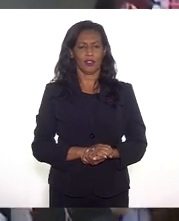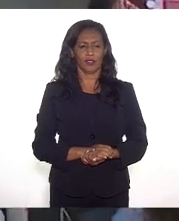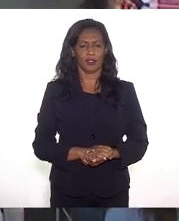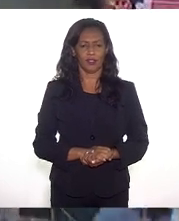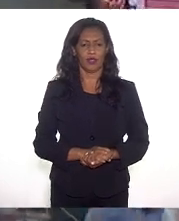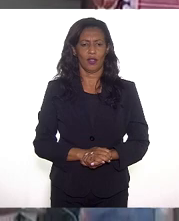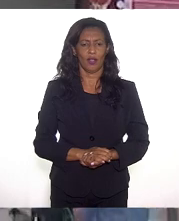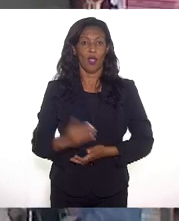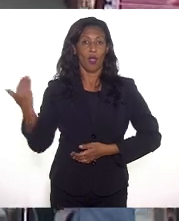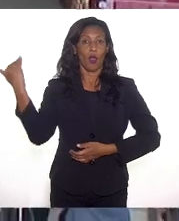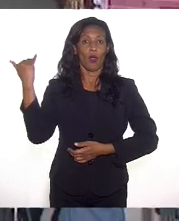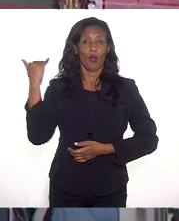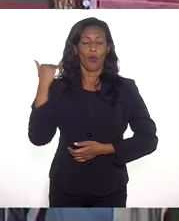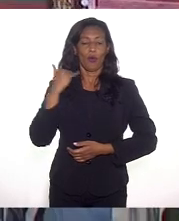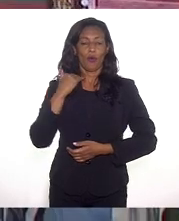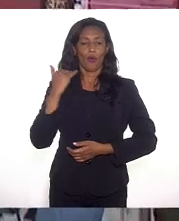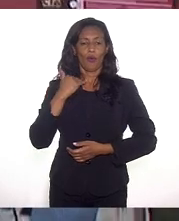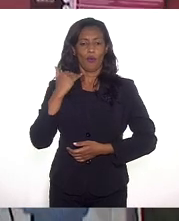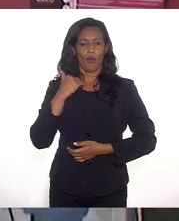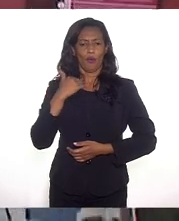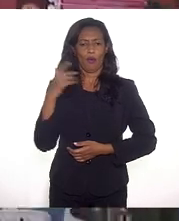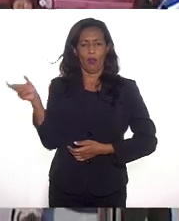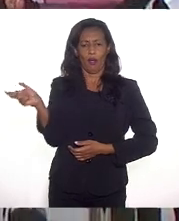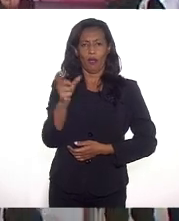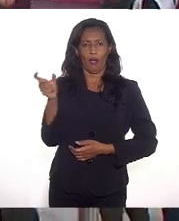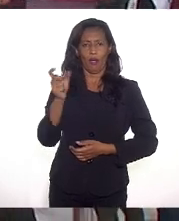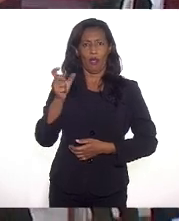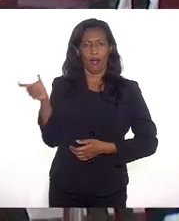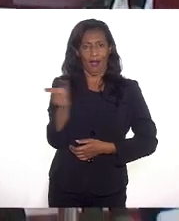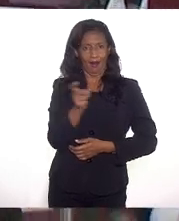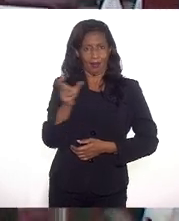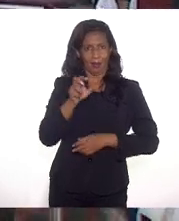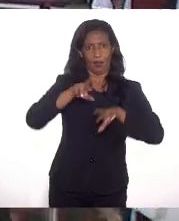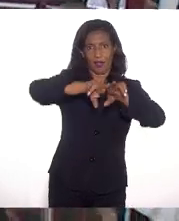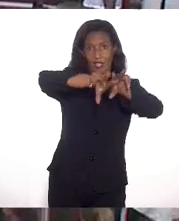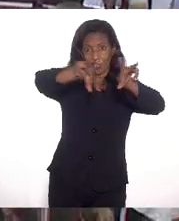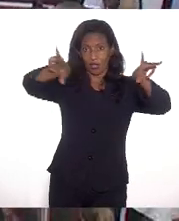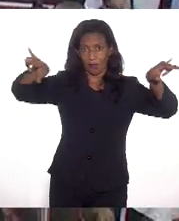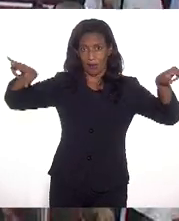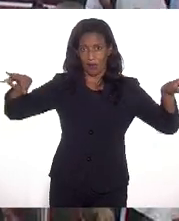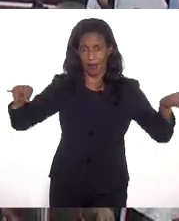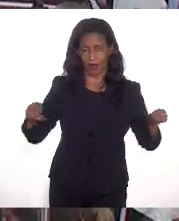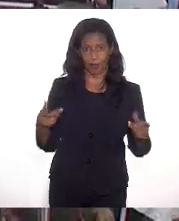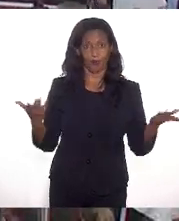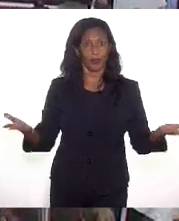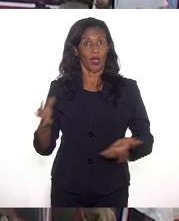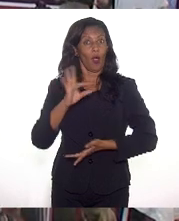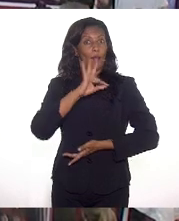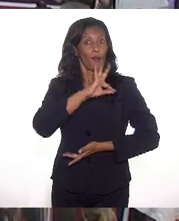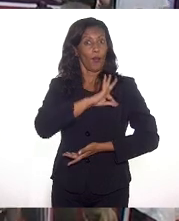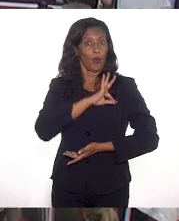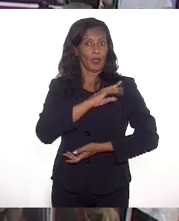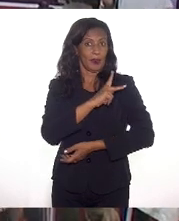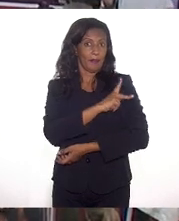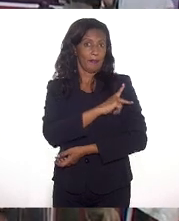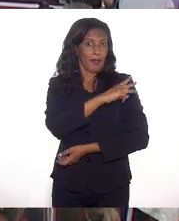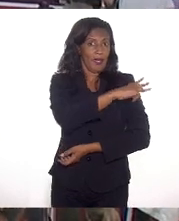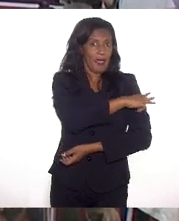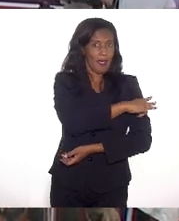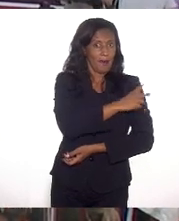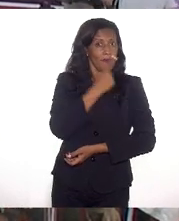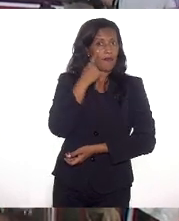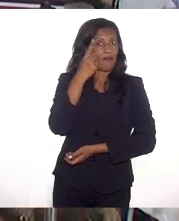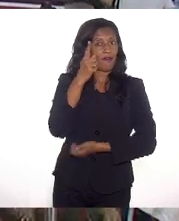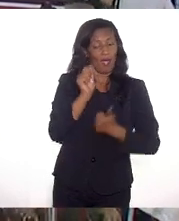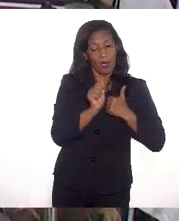entrar espalhados pelo Estado os cartões. A Polícia Militar, então, ela vai acompanhar